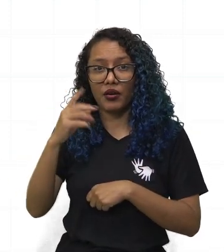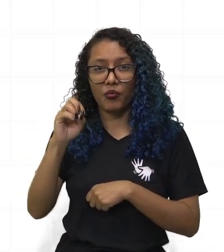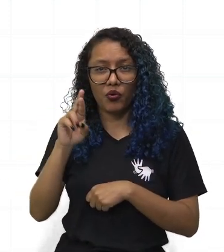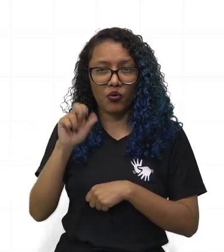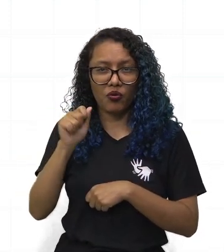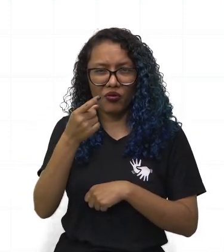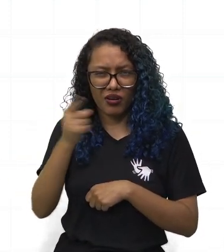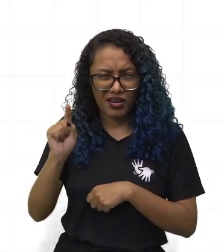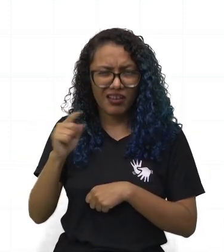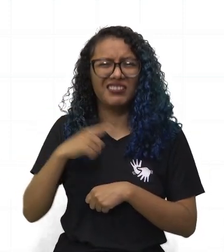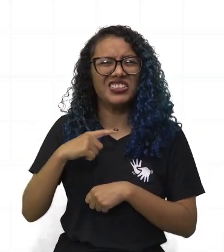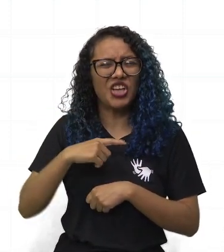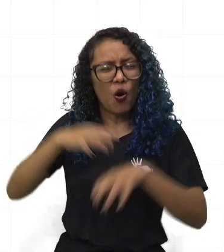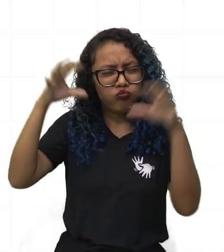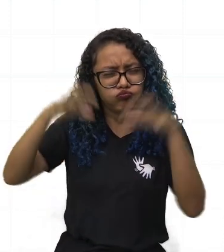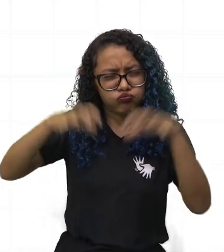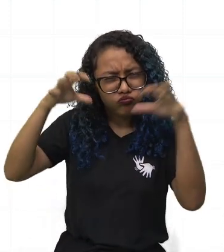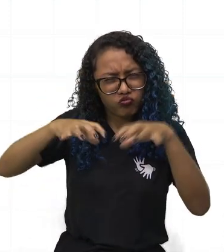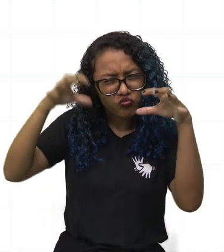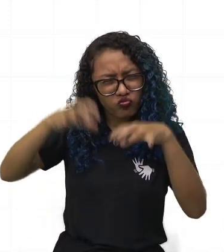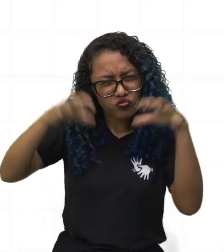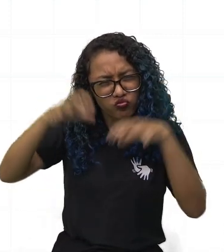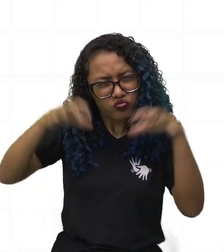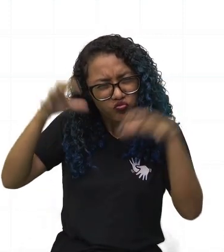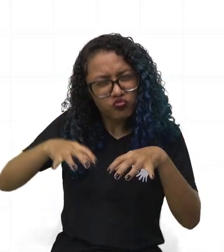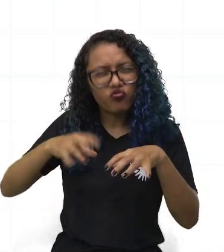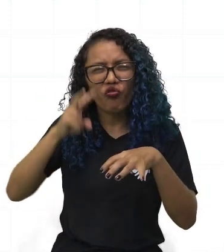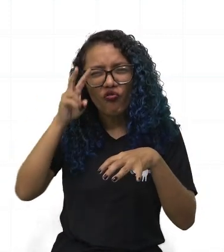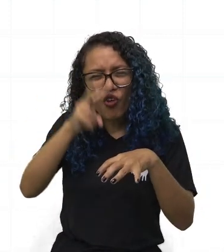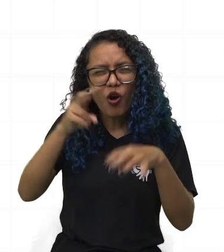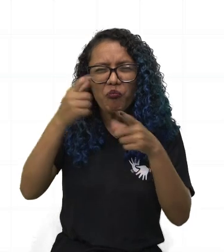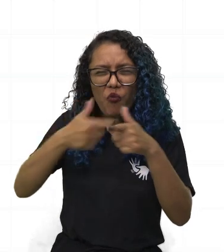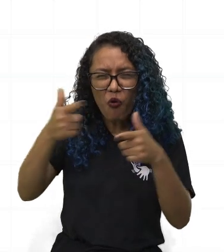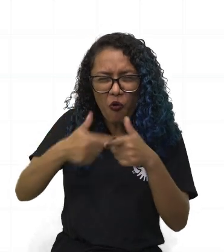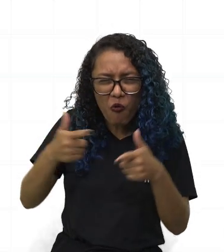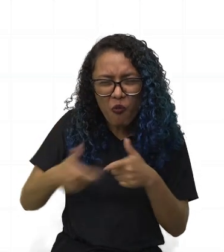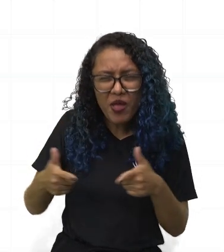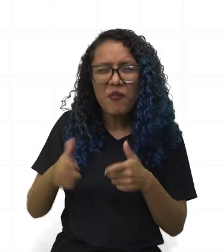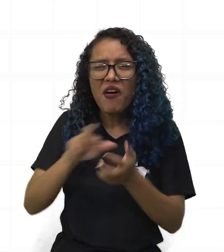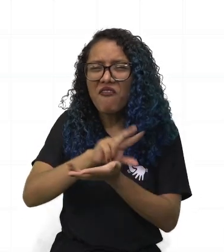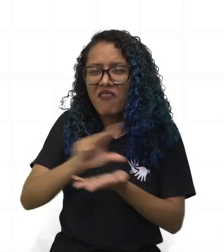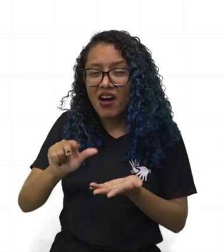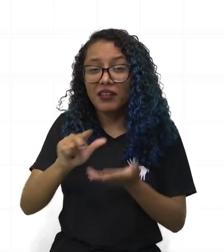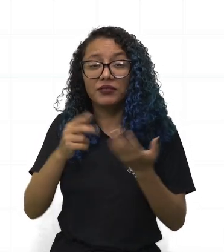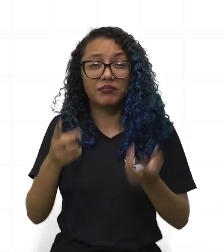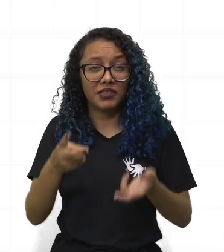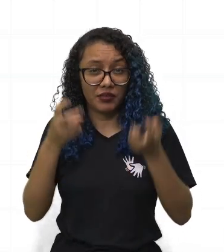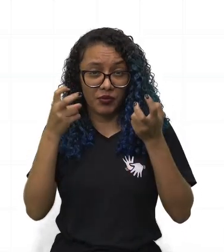temporal. Então vejam aqui, né, que ele começa a notícia falando